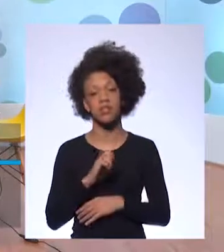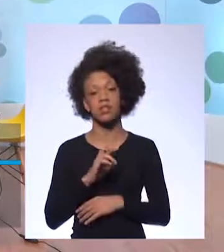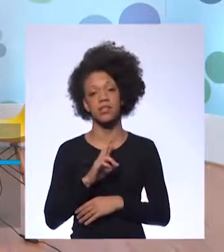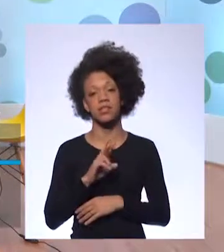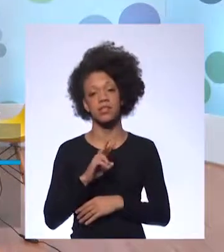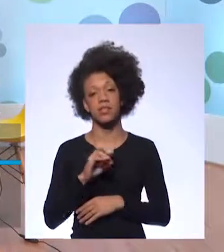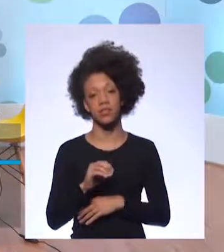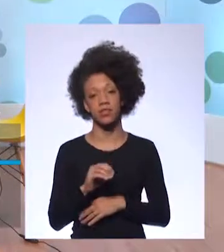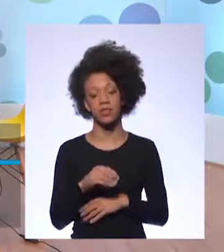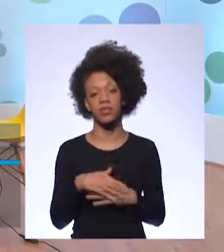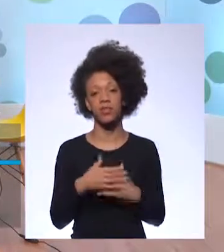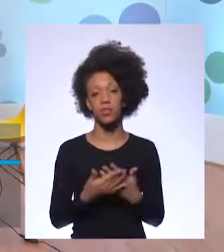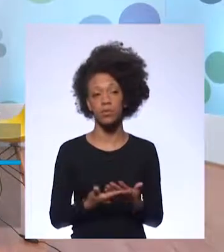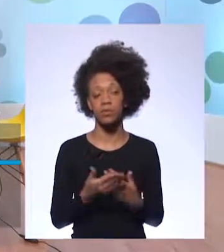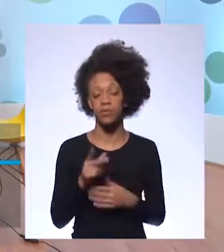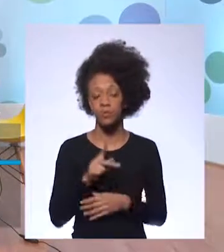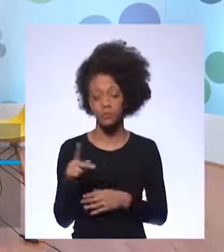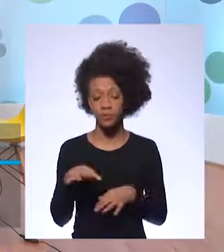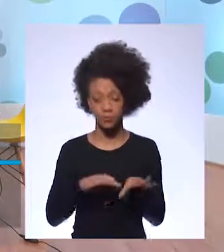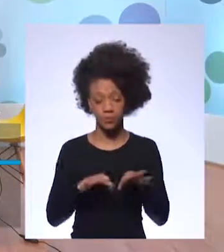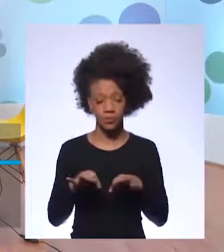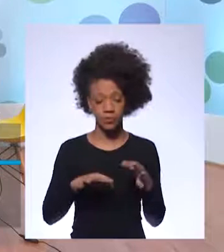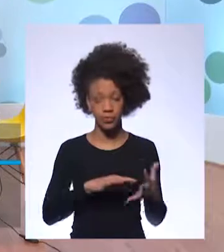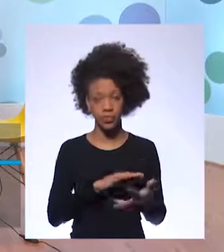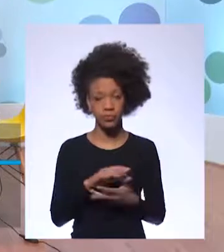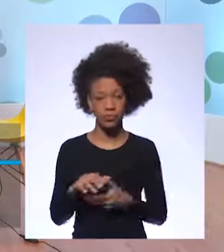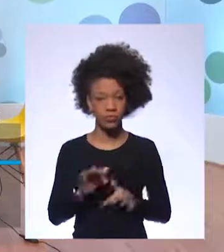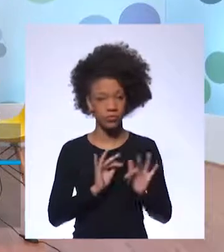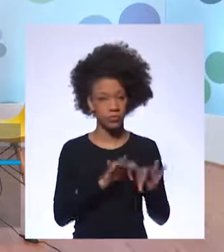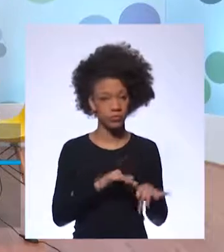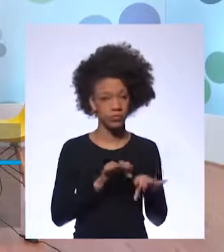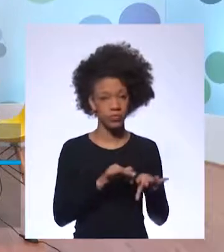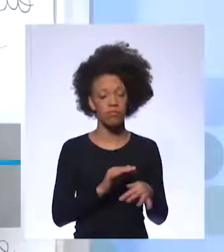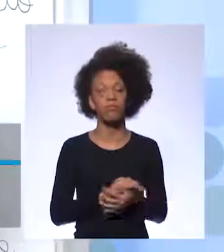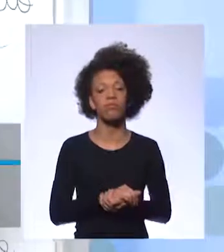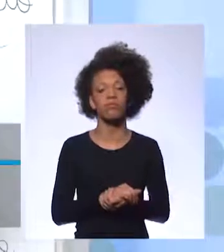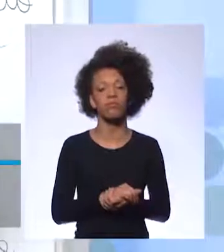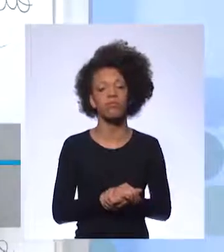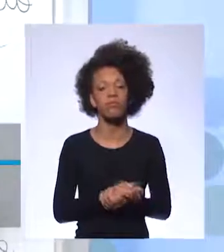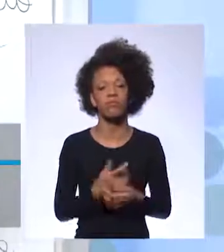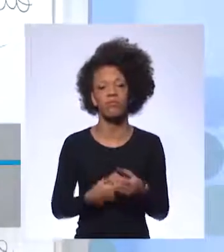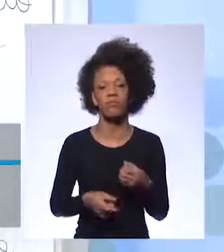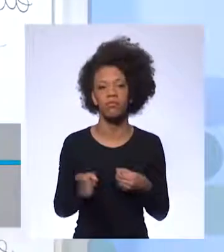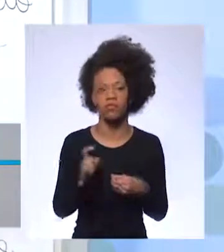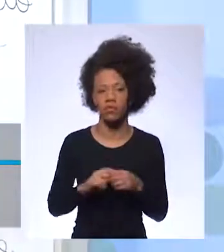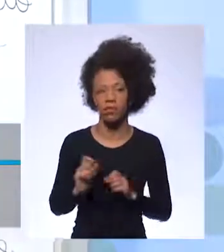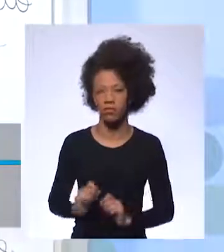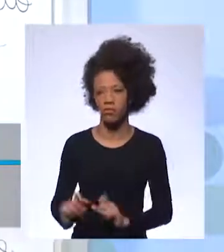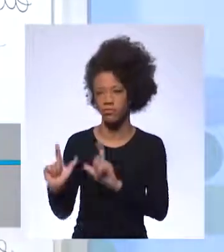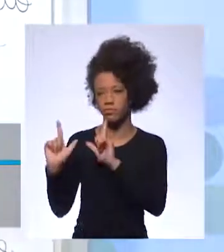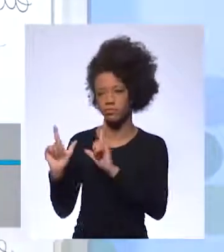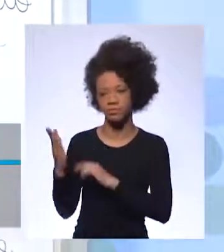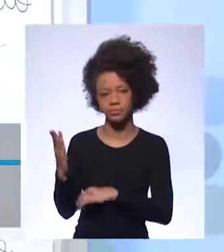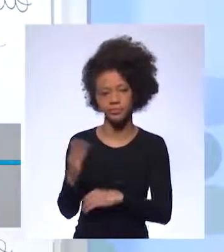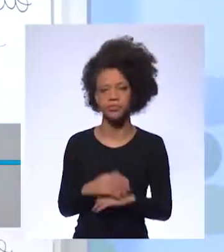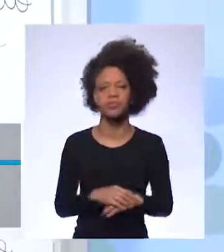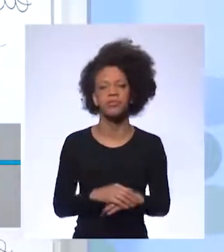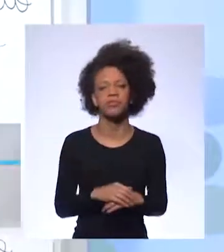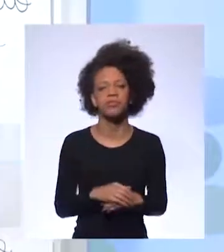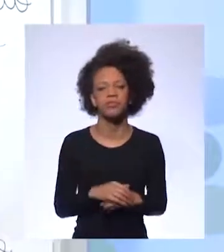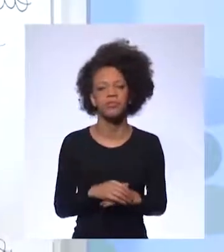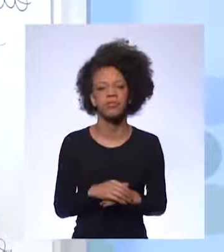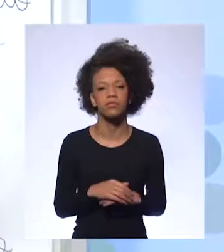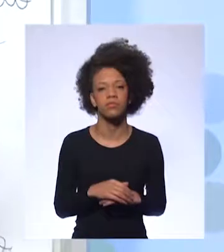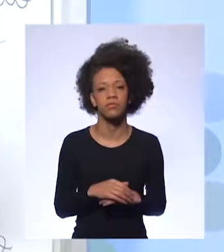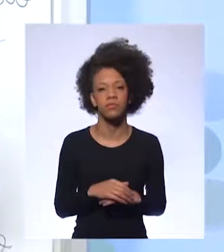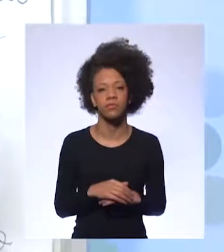terminando aqui de e tal mini mundo da prof nós vamos voltar aqui para a tela vou colocar uma tela